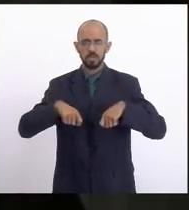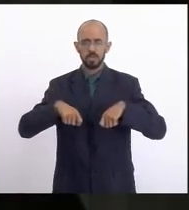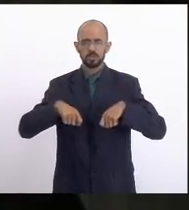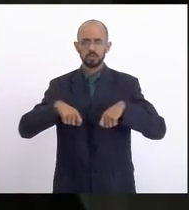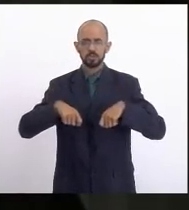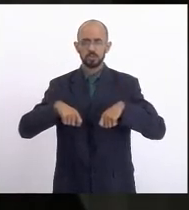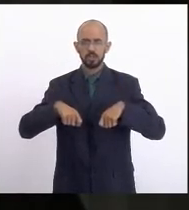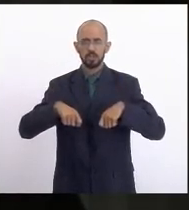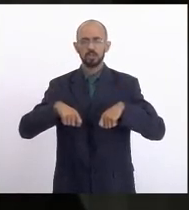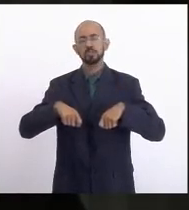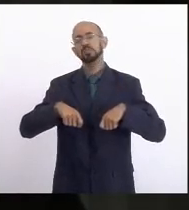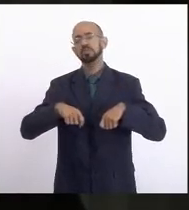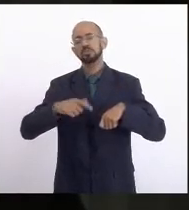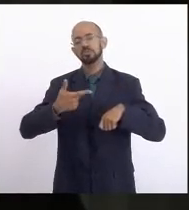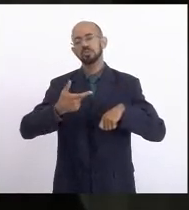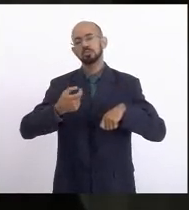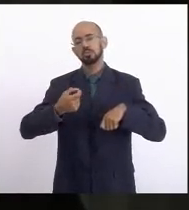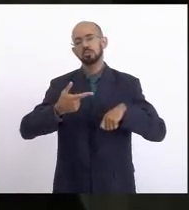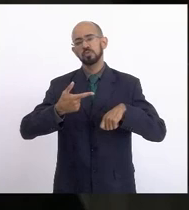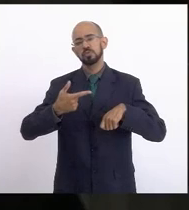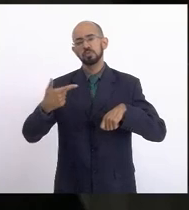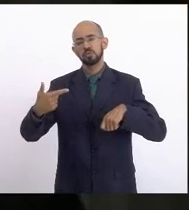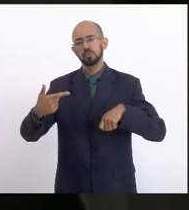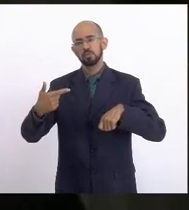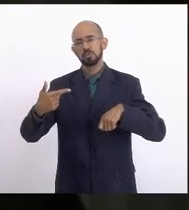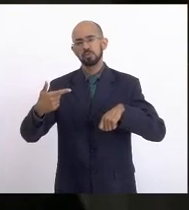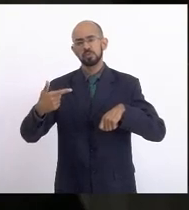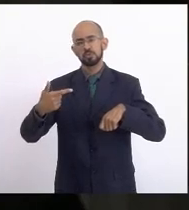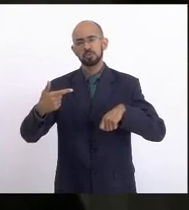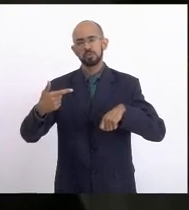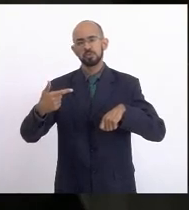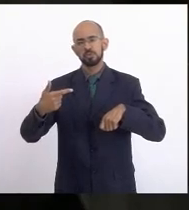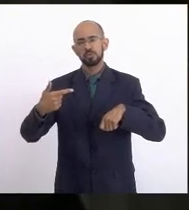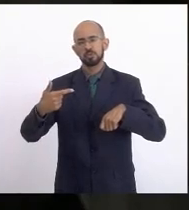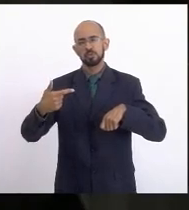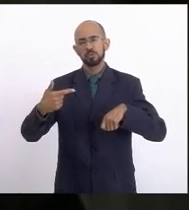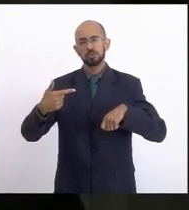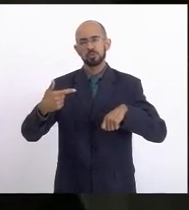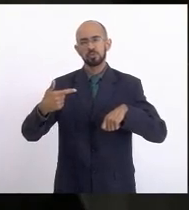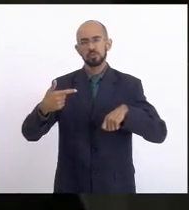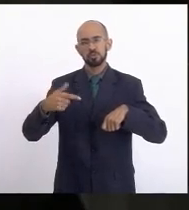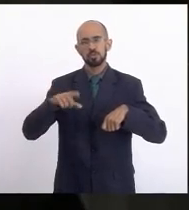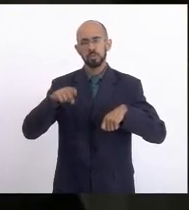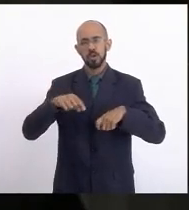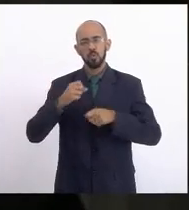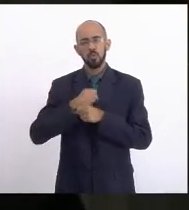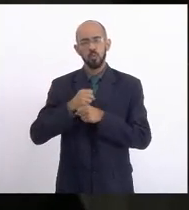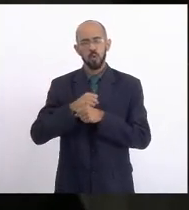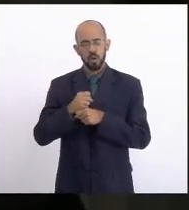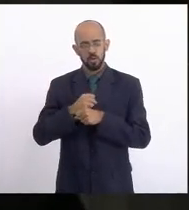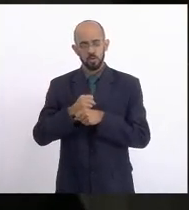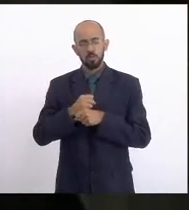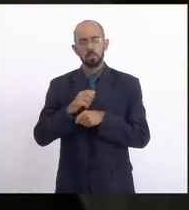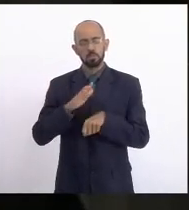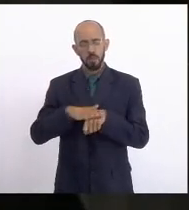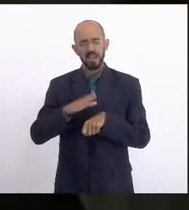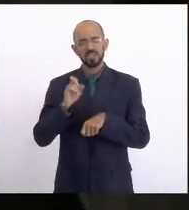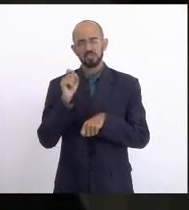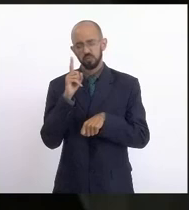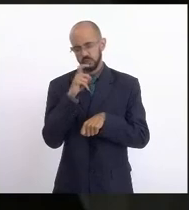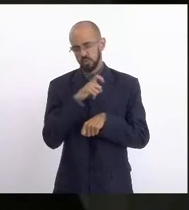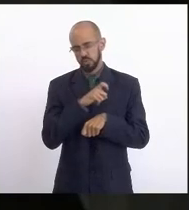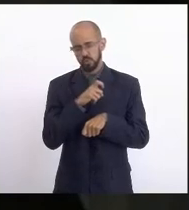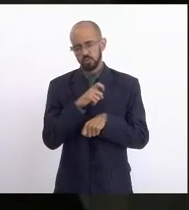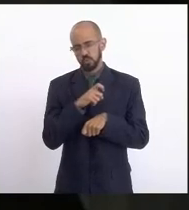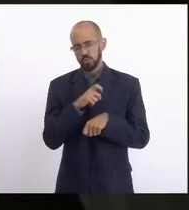de 2022, mesmo sendo um ano de que vai ter mais dificuldades ainda, que é uma previsão